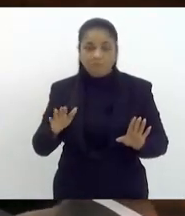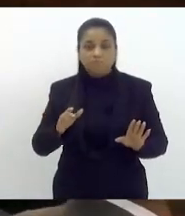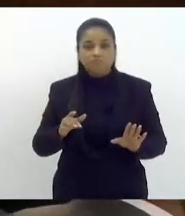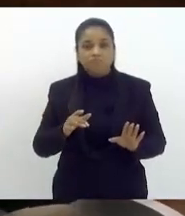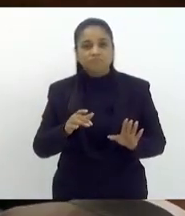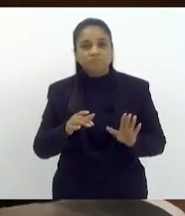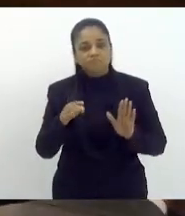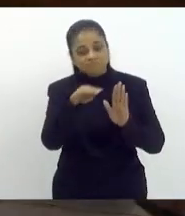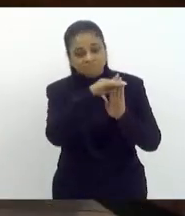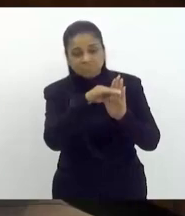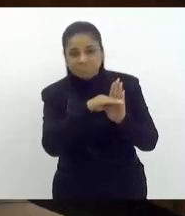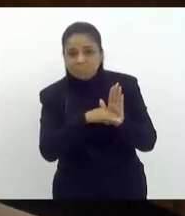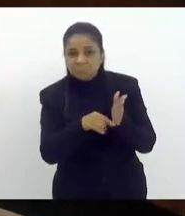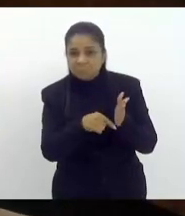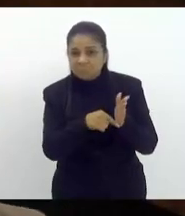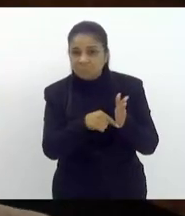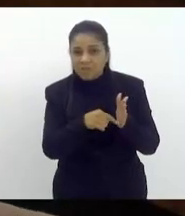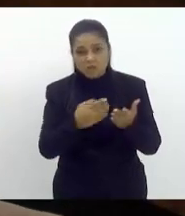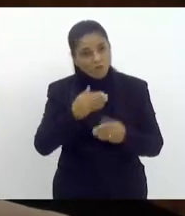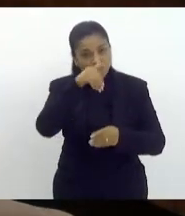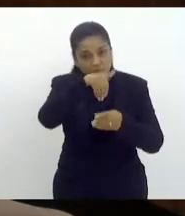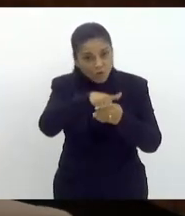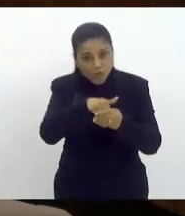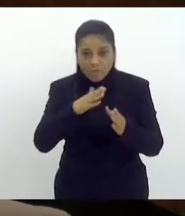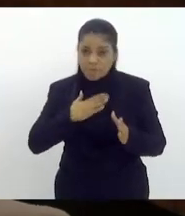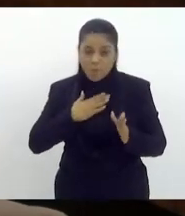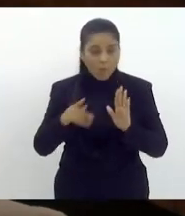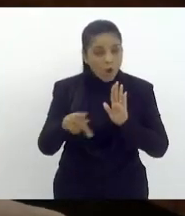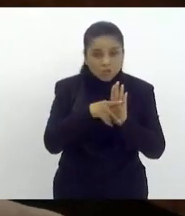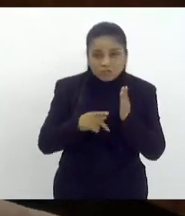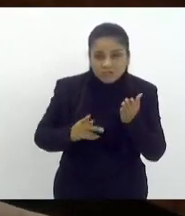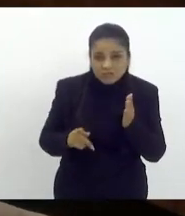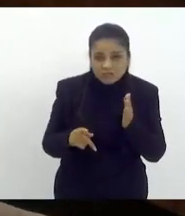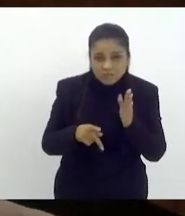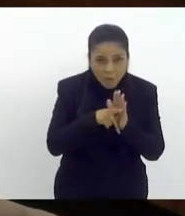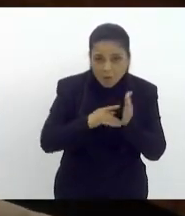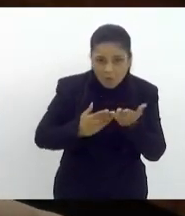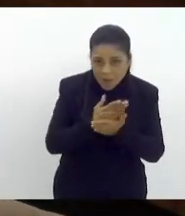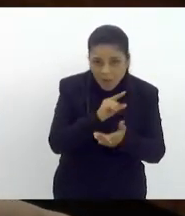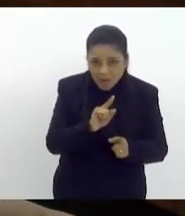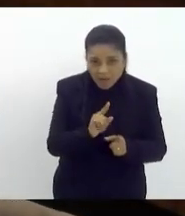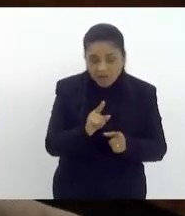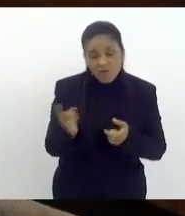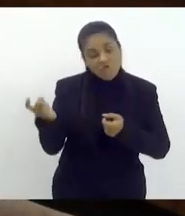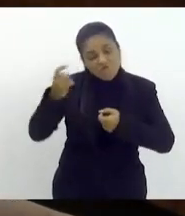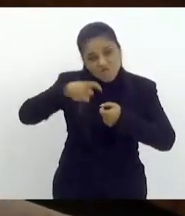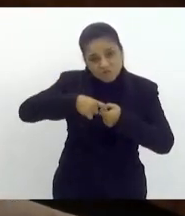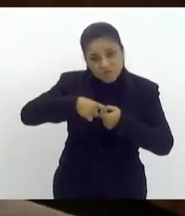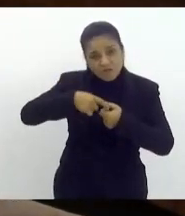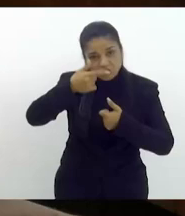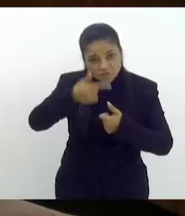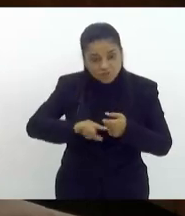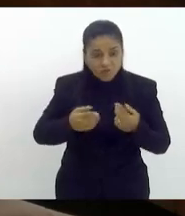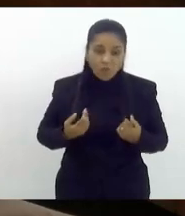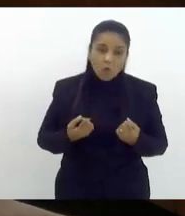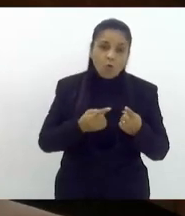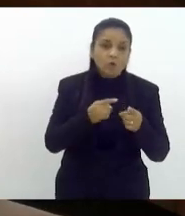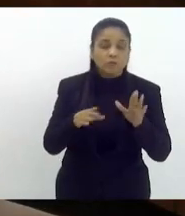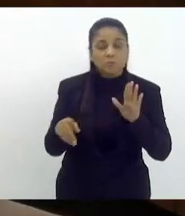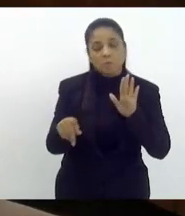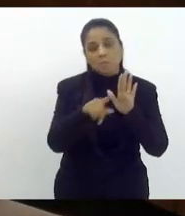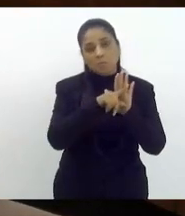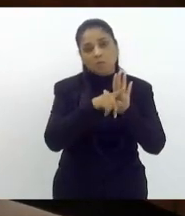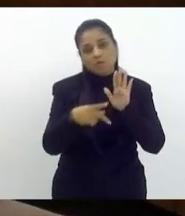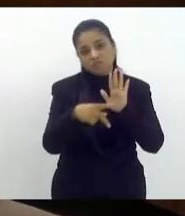é depois não votar a matéria então não adianta se é para não dar corda e depois voltar aqui voltar contra o projeto não adianta